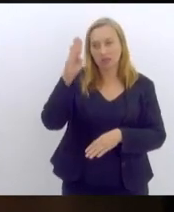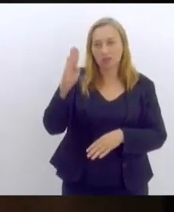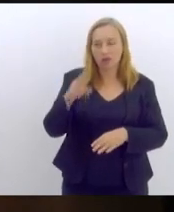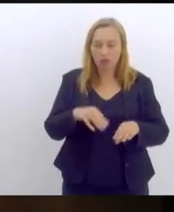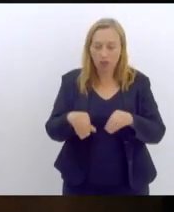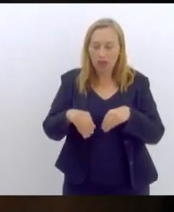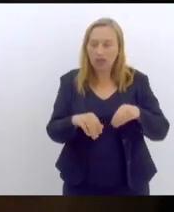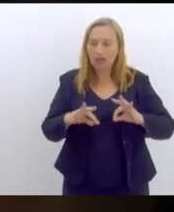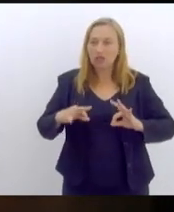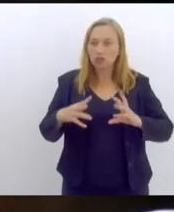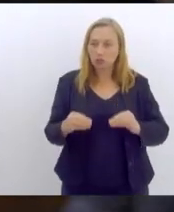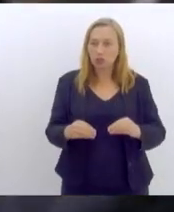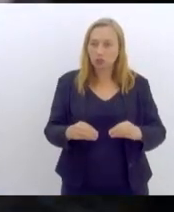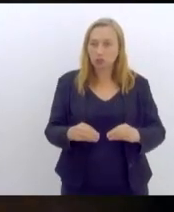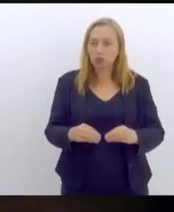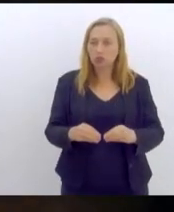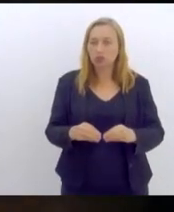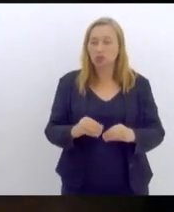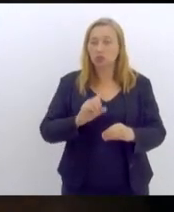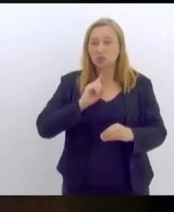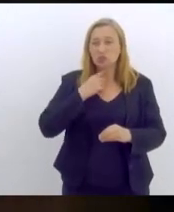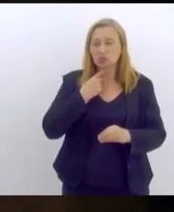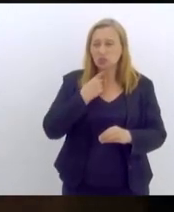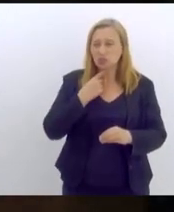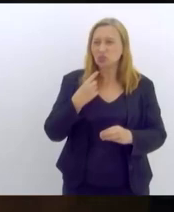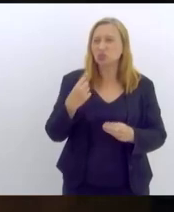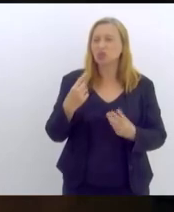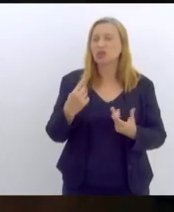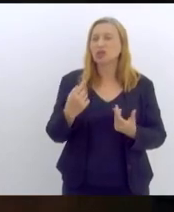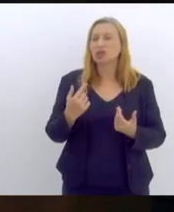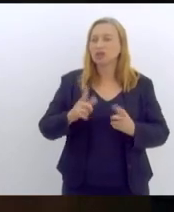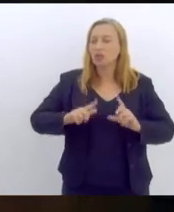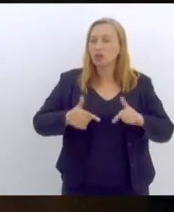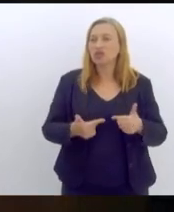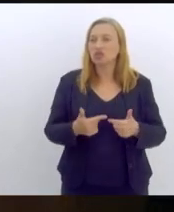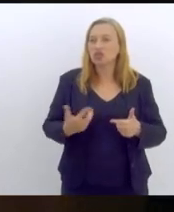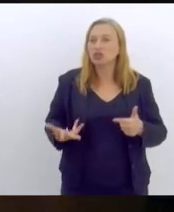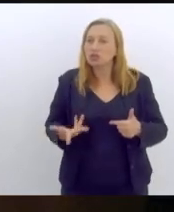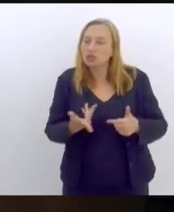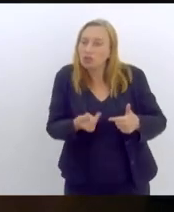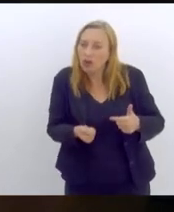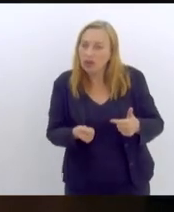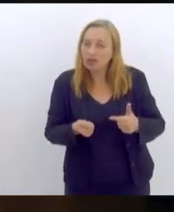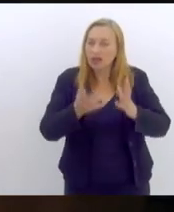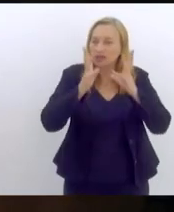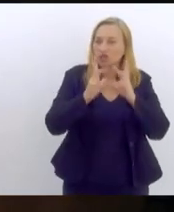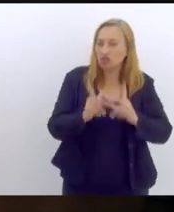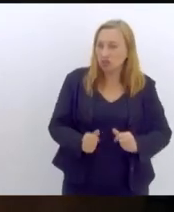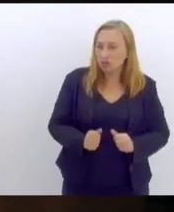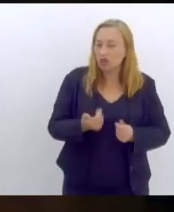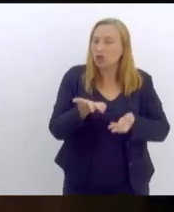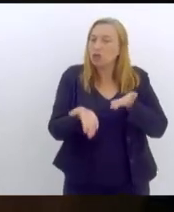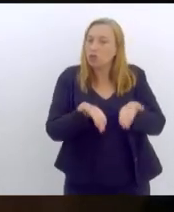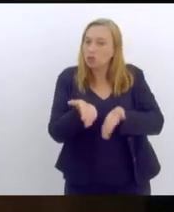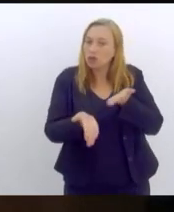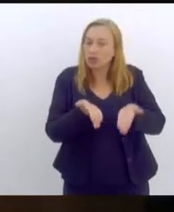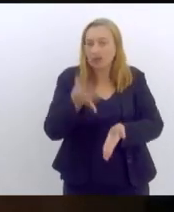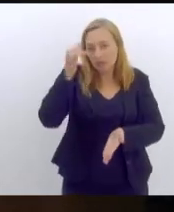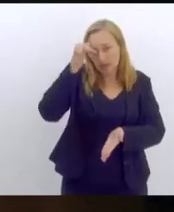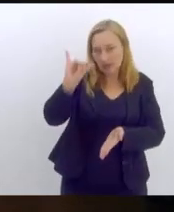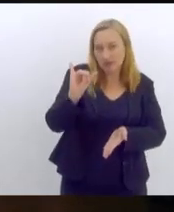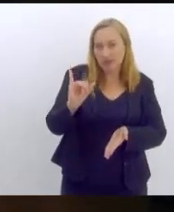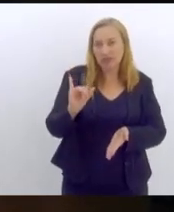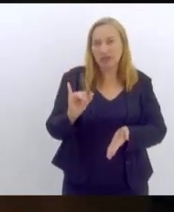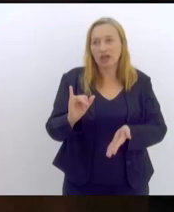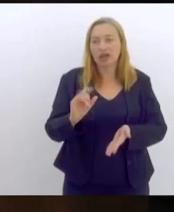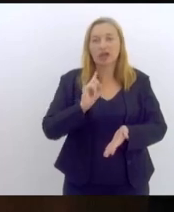do funcionamento, muitas vezes contaminadas, e ter uma ação permanente de limpeza, cuidado, prevenção à poluição